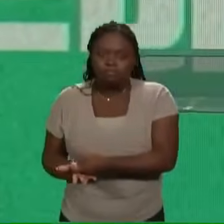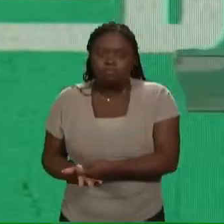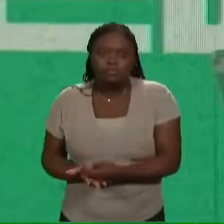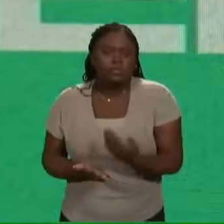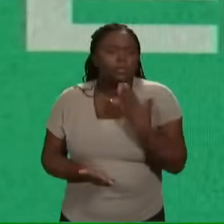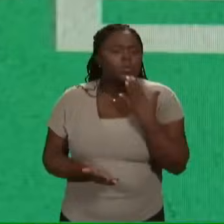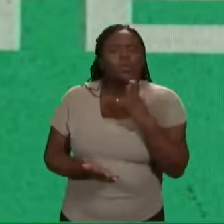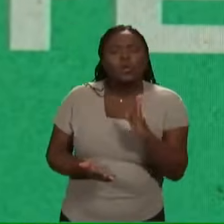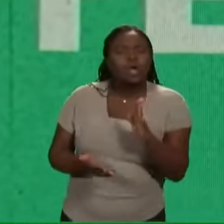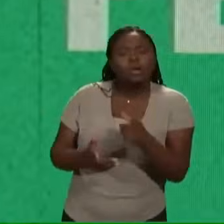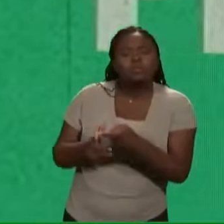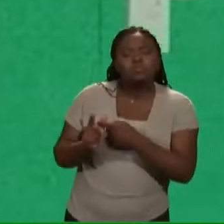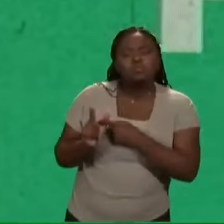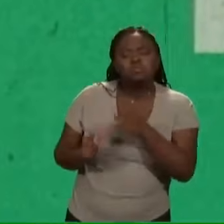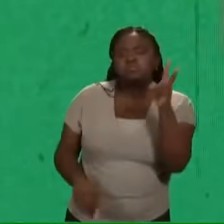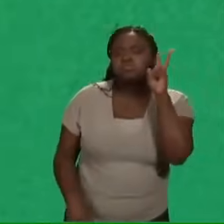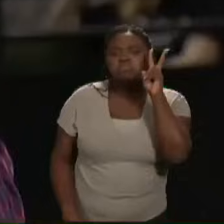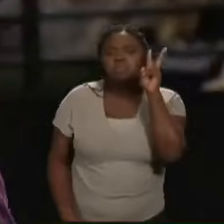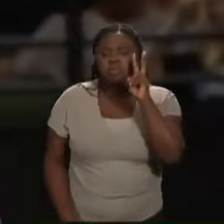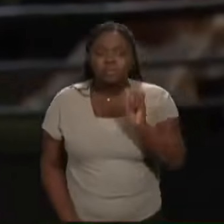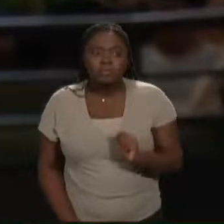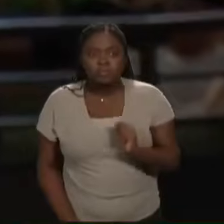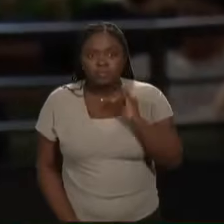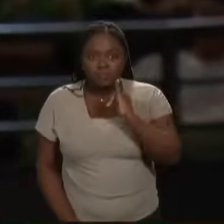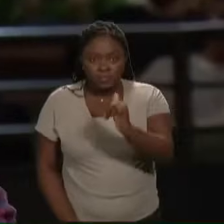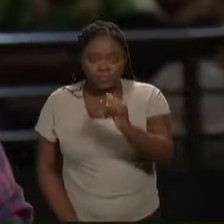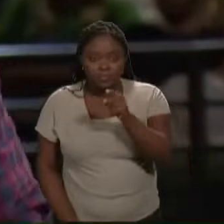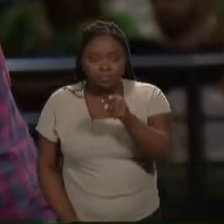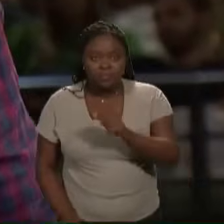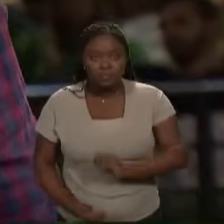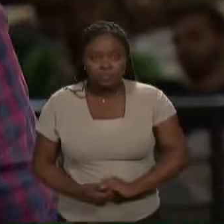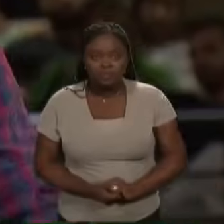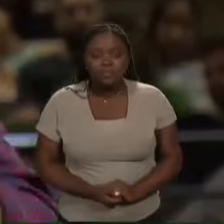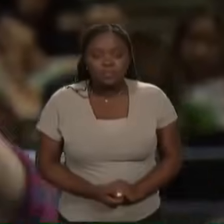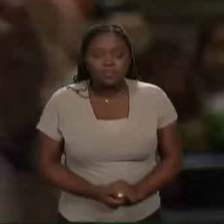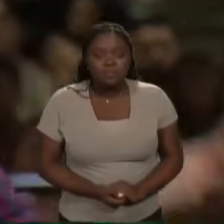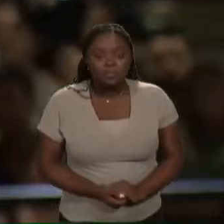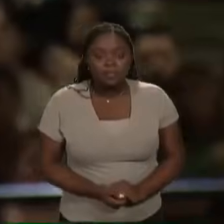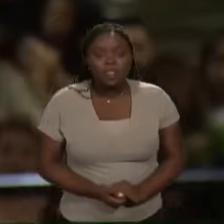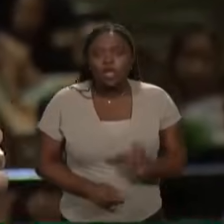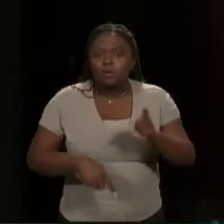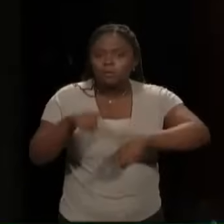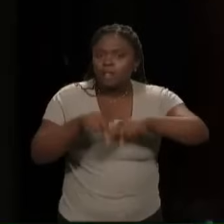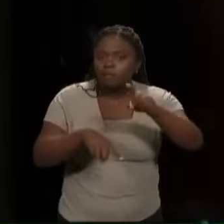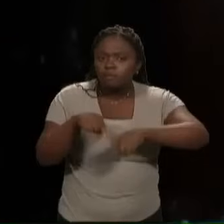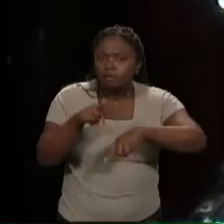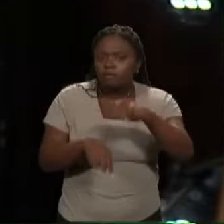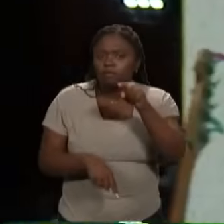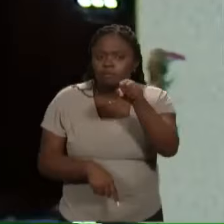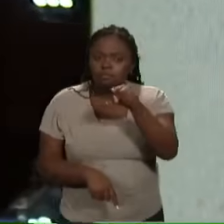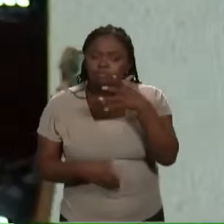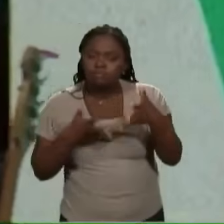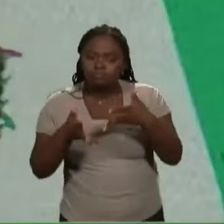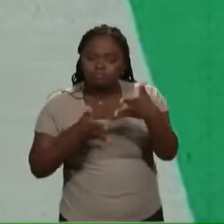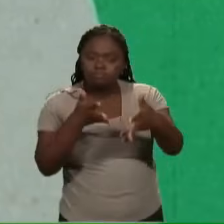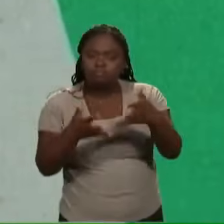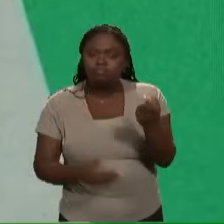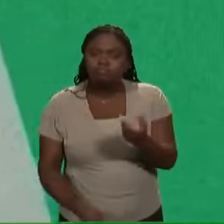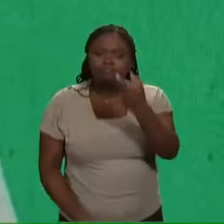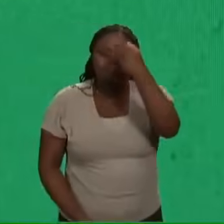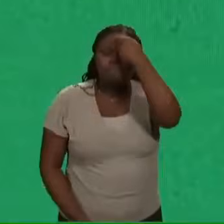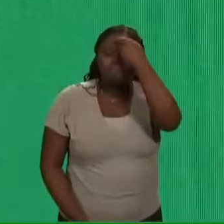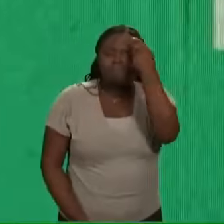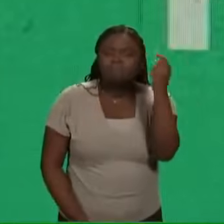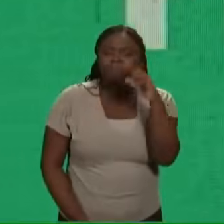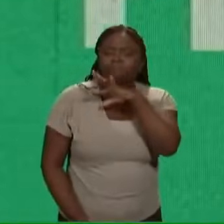Qual dívida, pastor? Não estou lembrado. Deixa eu refrescar a sua memória. Os palavrões que você falou, os pensamentos